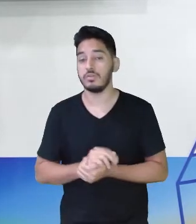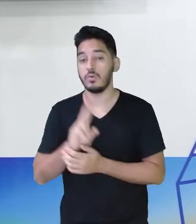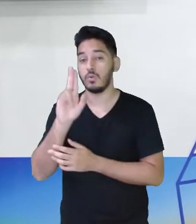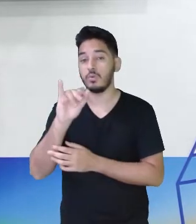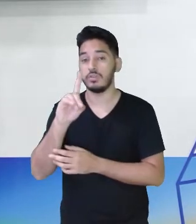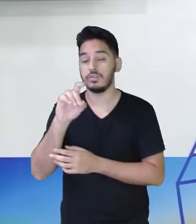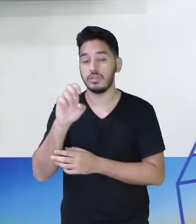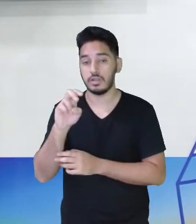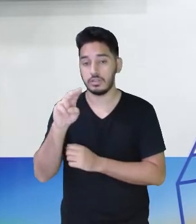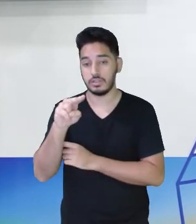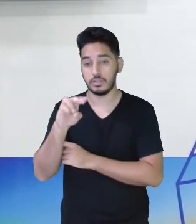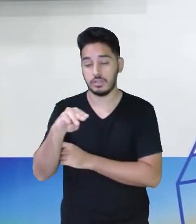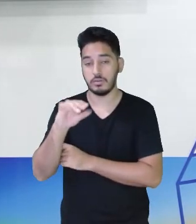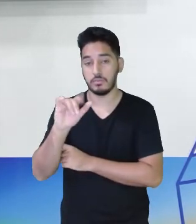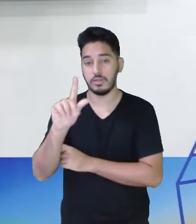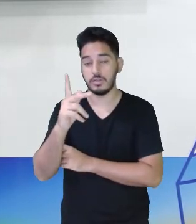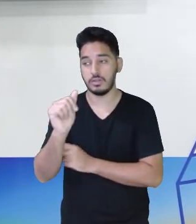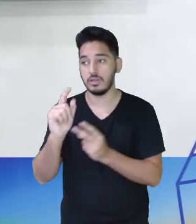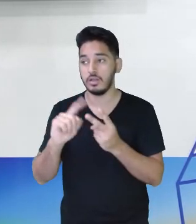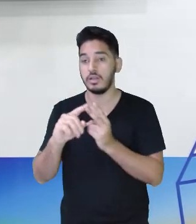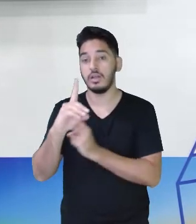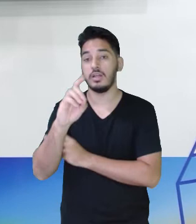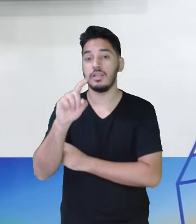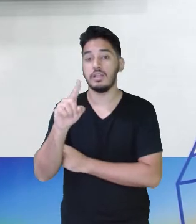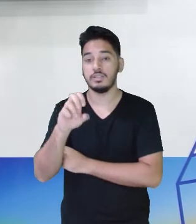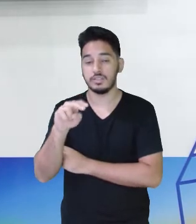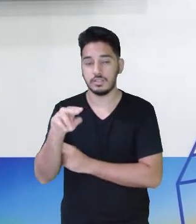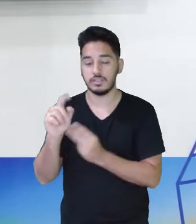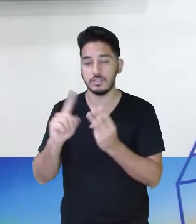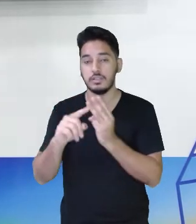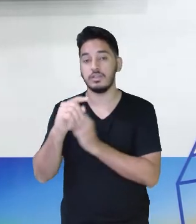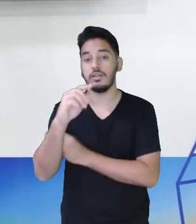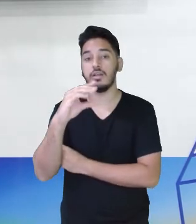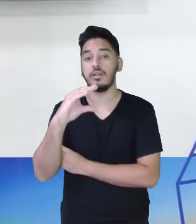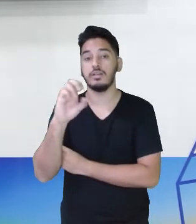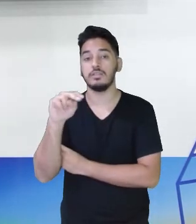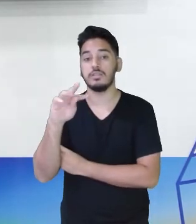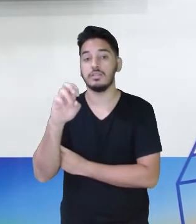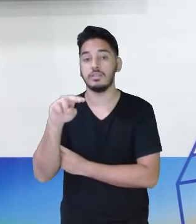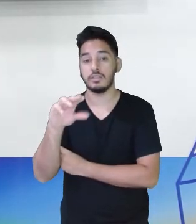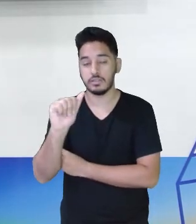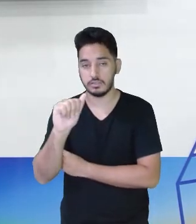Unidade de milhar, dezena de milhar, centena de milhar.